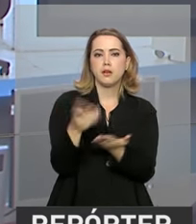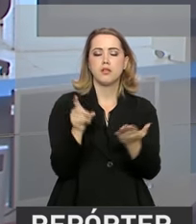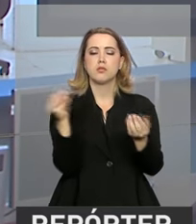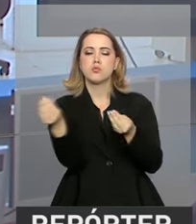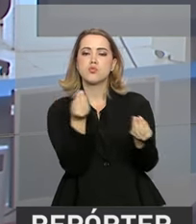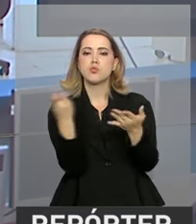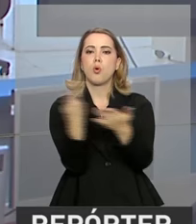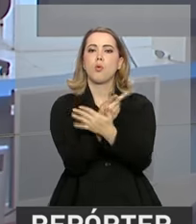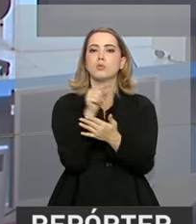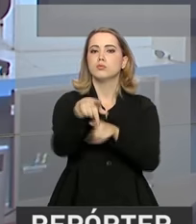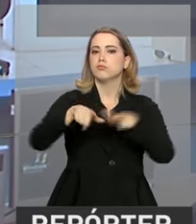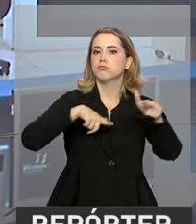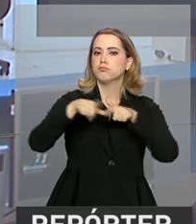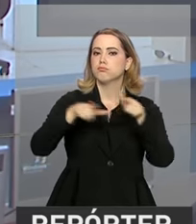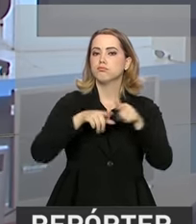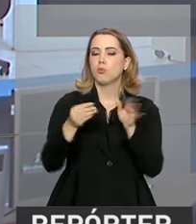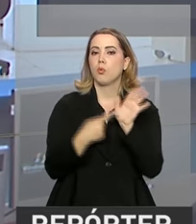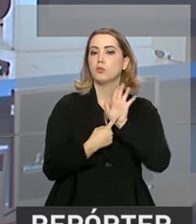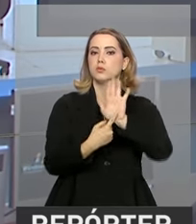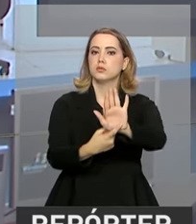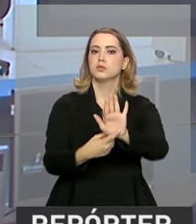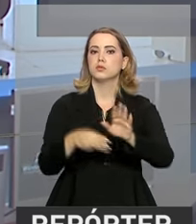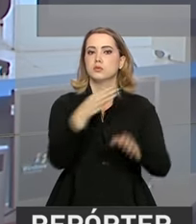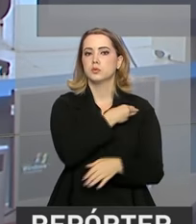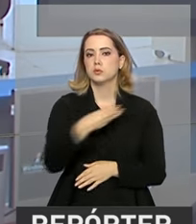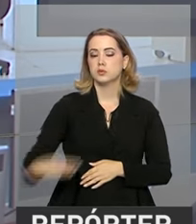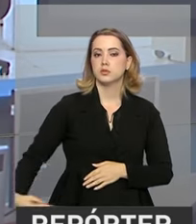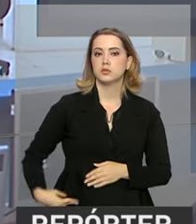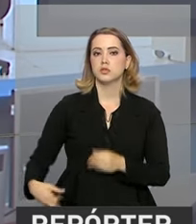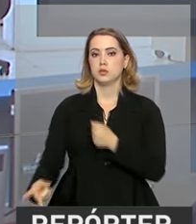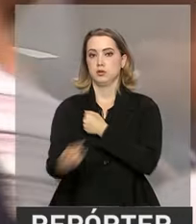nesta segunda-feira pelo ministro da Defesa, no Rio de Janeiro.